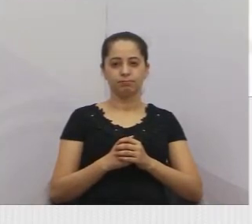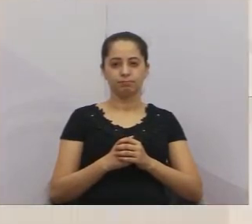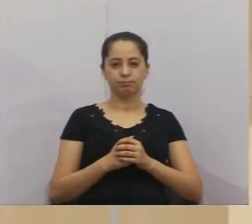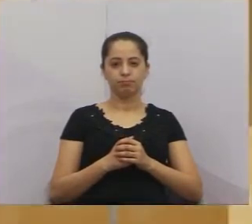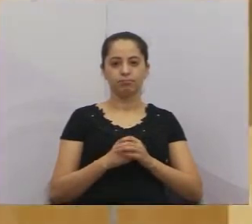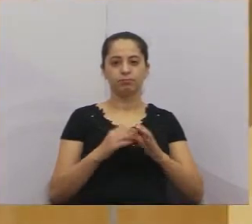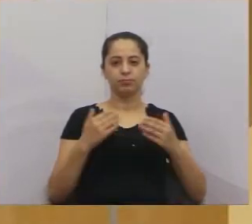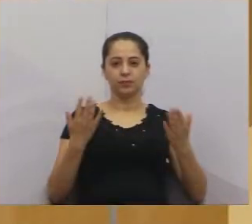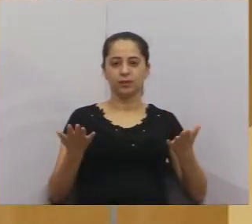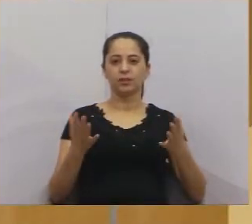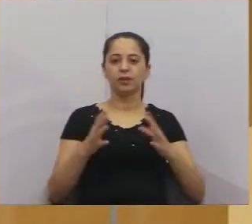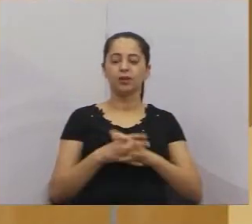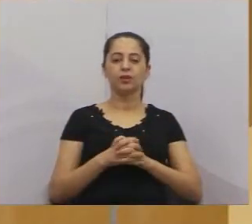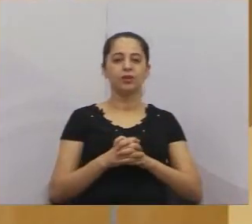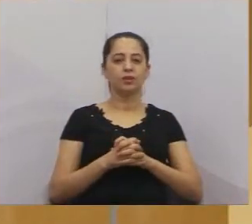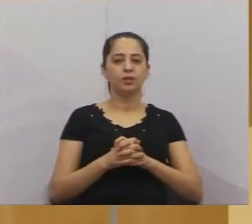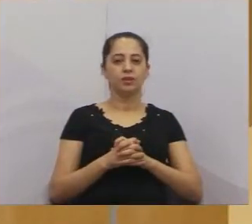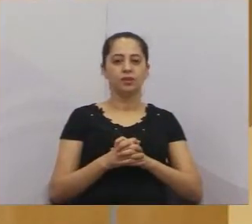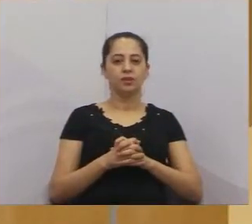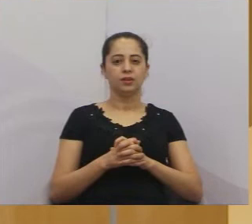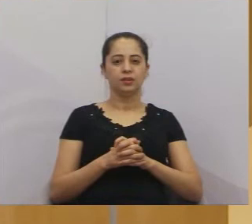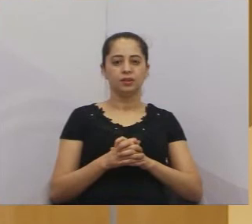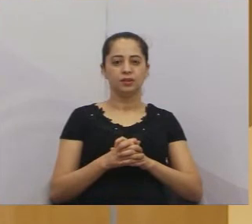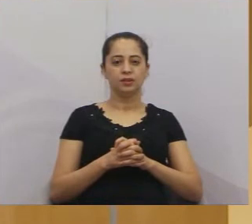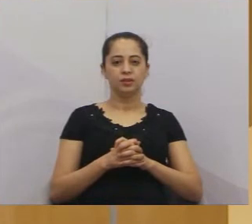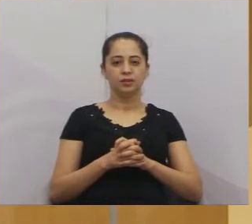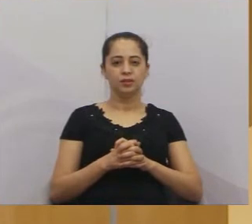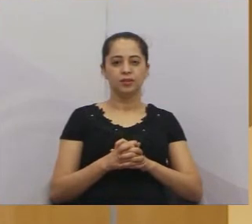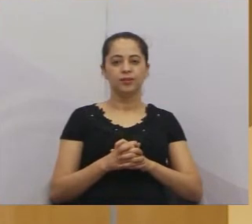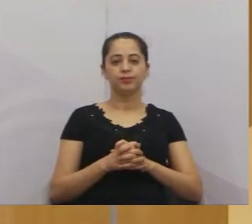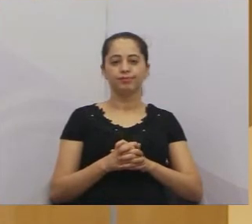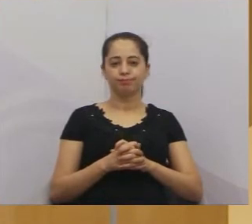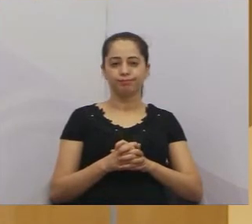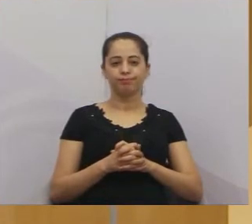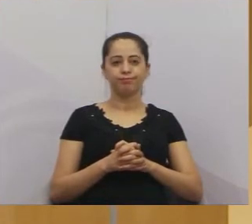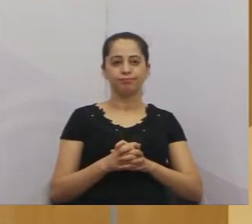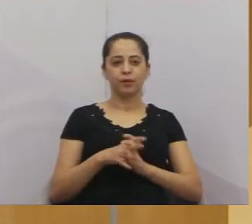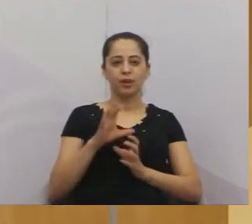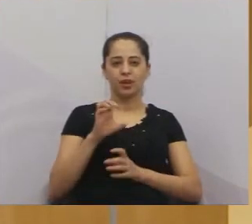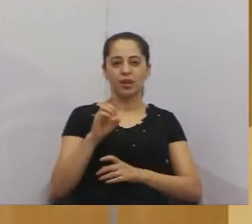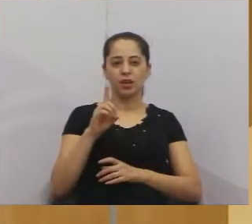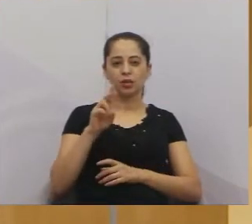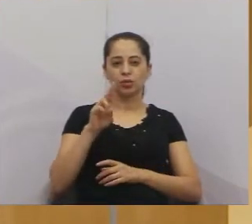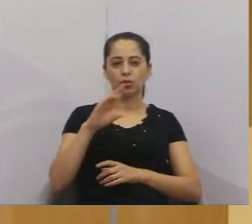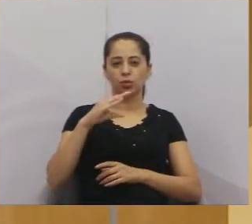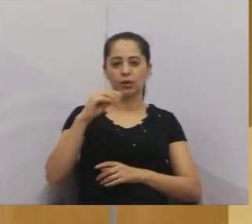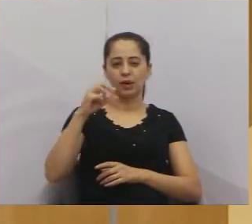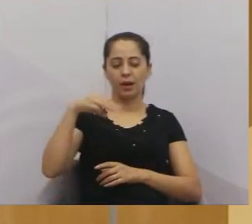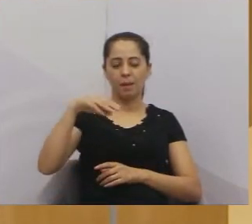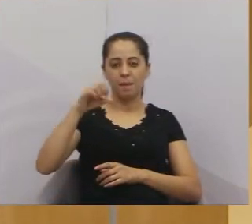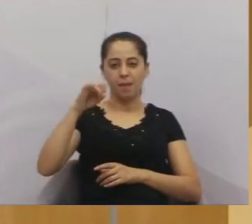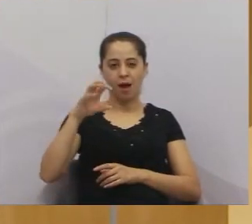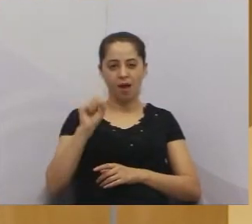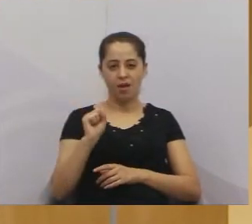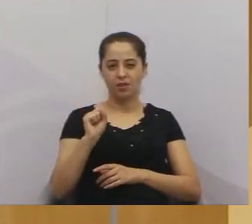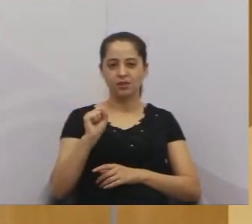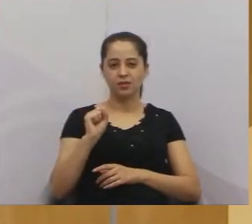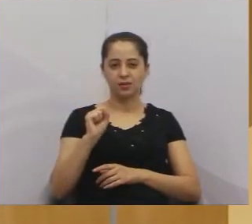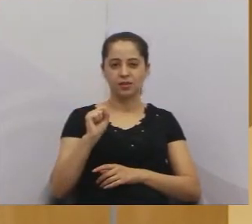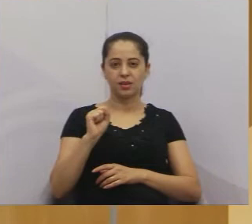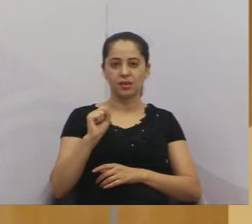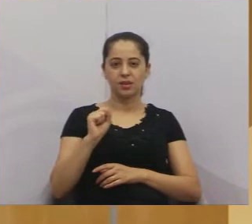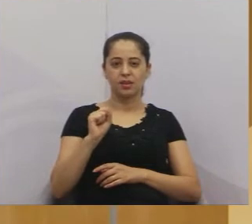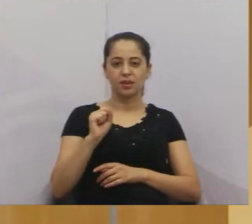Então, o espaço já está funcionando novamente, o Educa Mais Parque Santo Antônio como um todo.